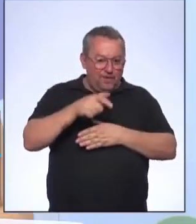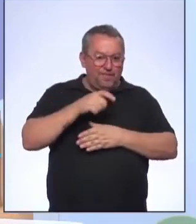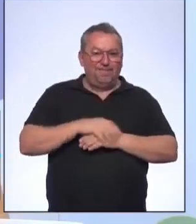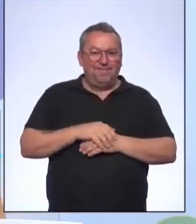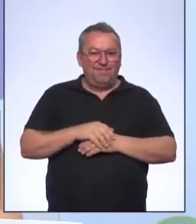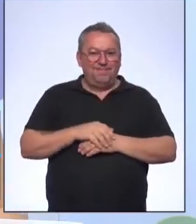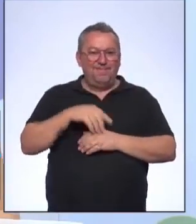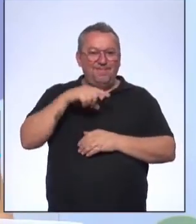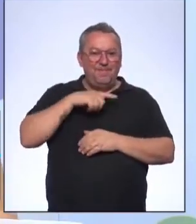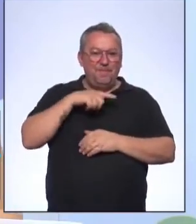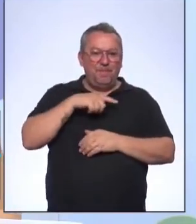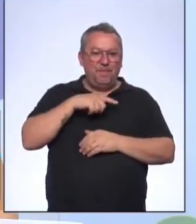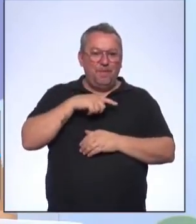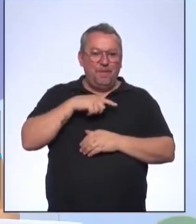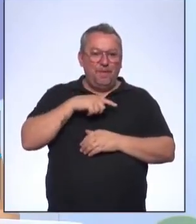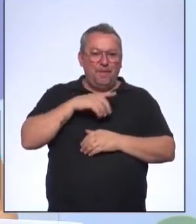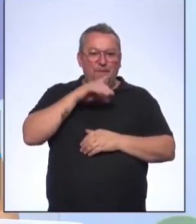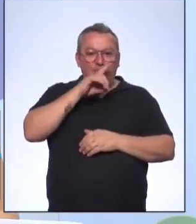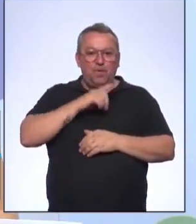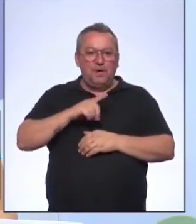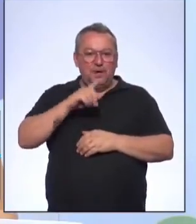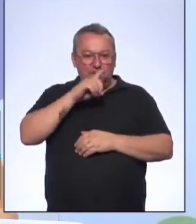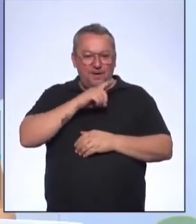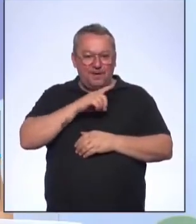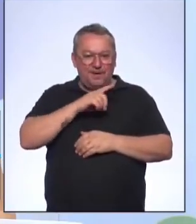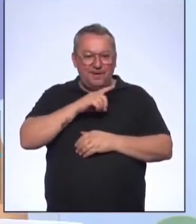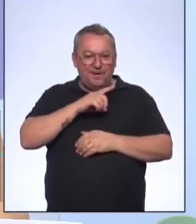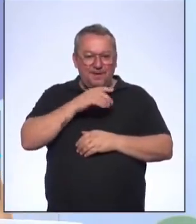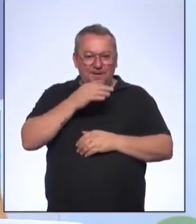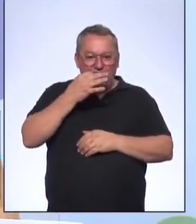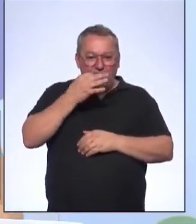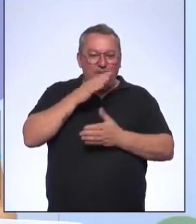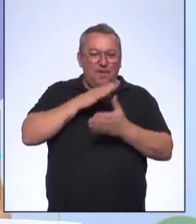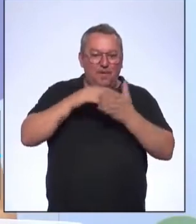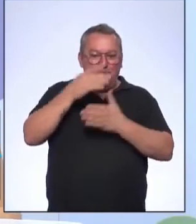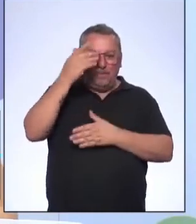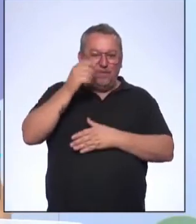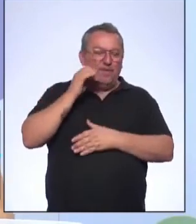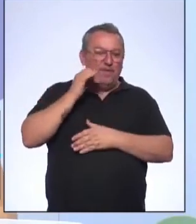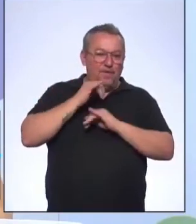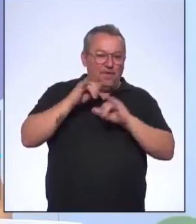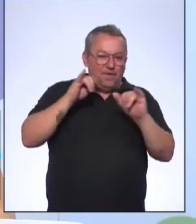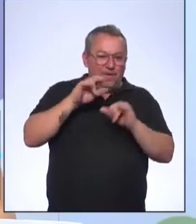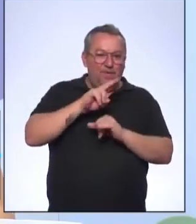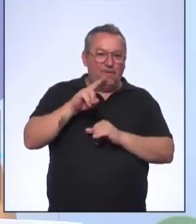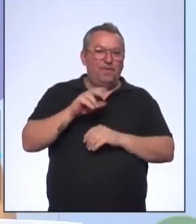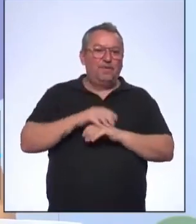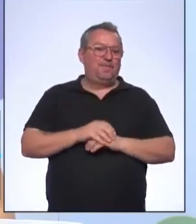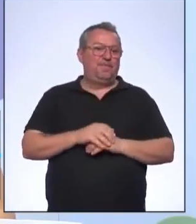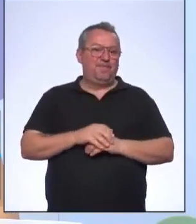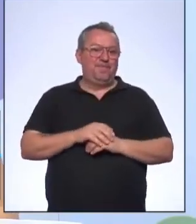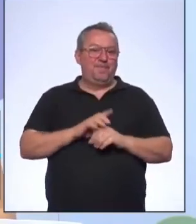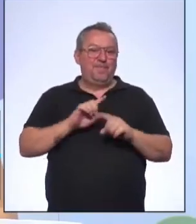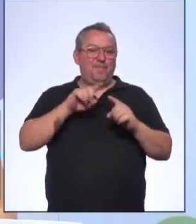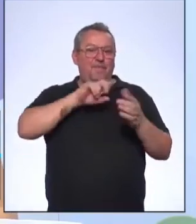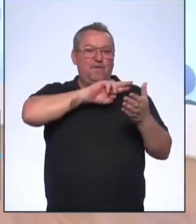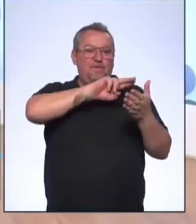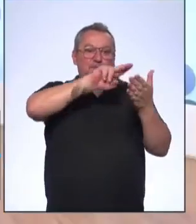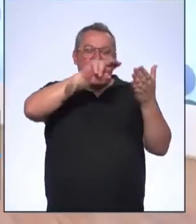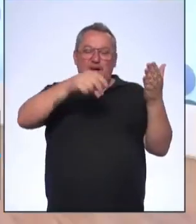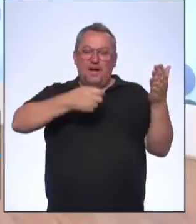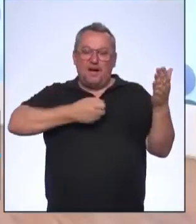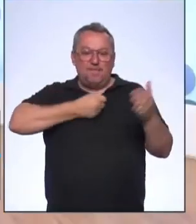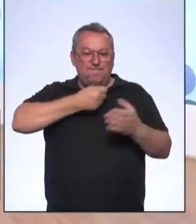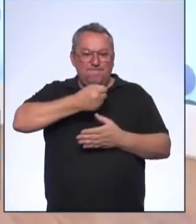que passa lá bem no domingo, Sim. né? Acho que todo mundo conhece. Não vamos fazer propaganda não, mas acho que todo mundo conhece. E aí tem várias